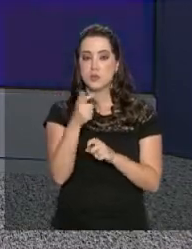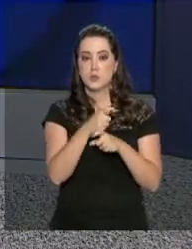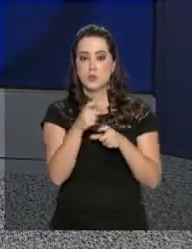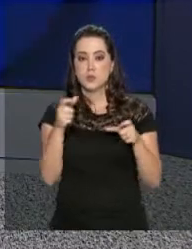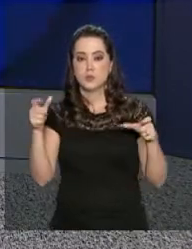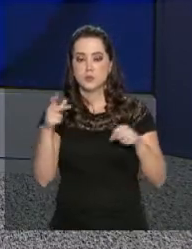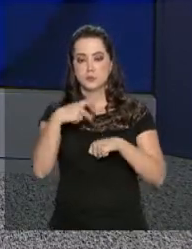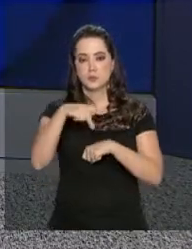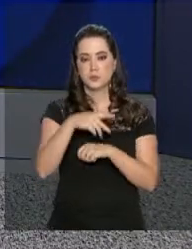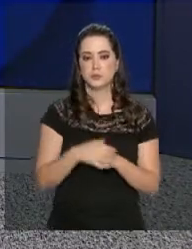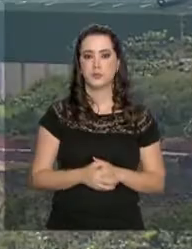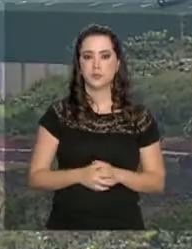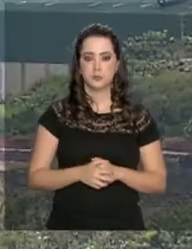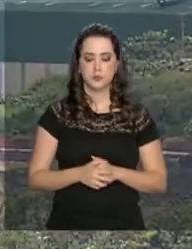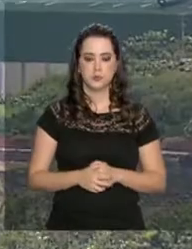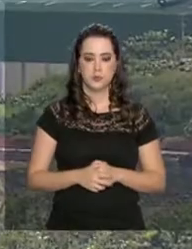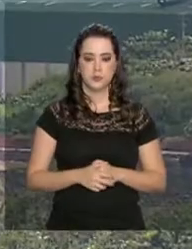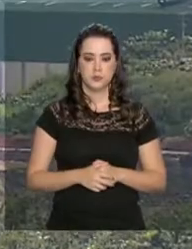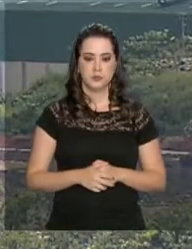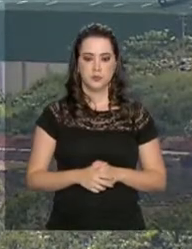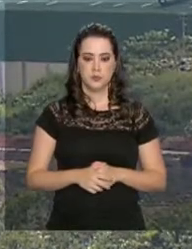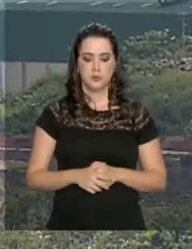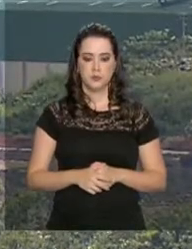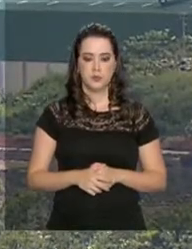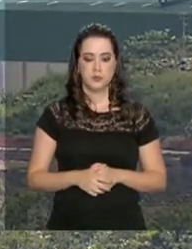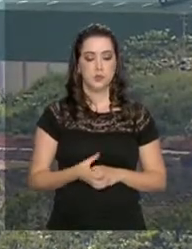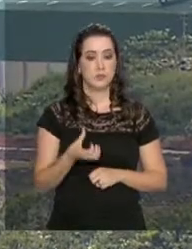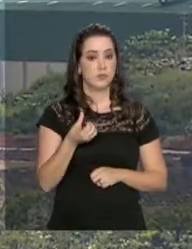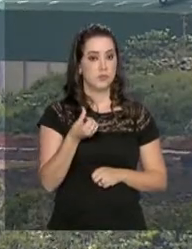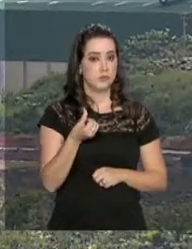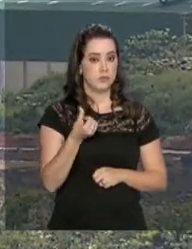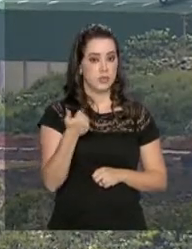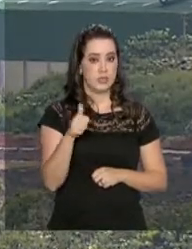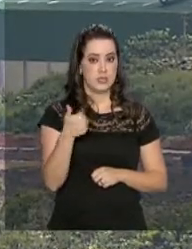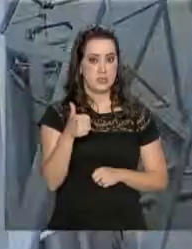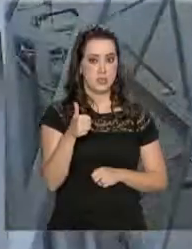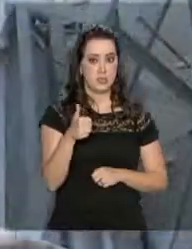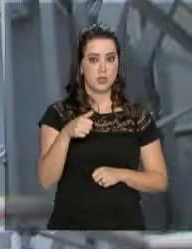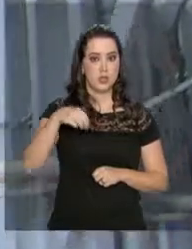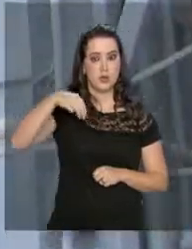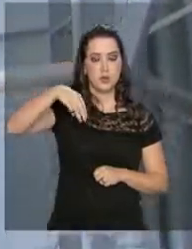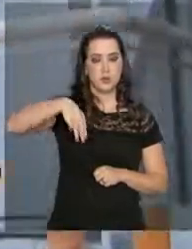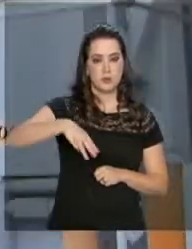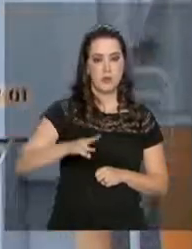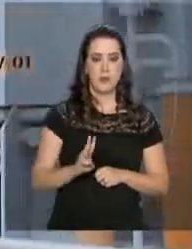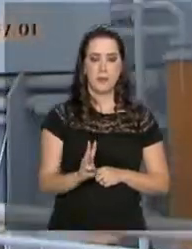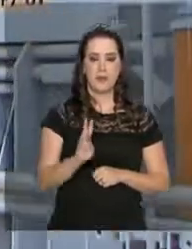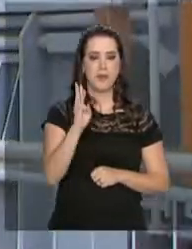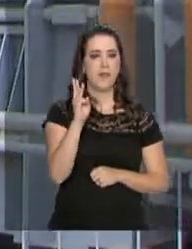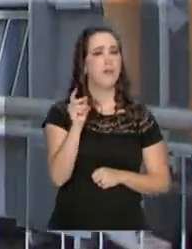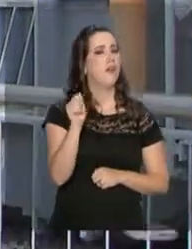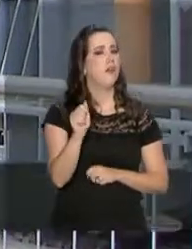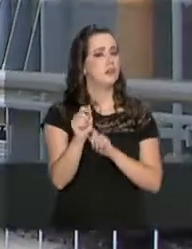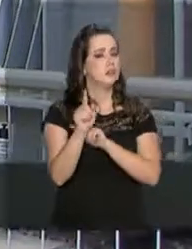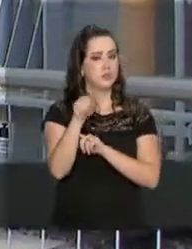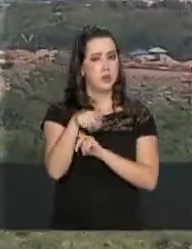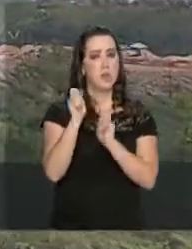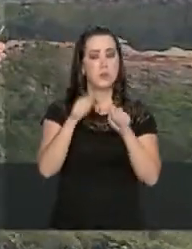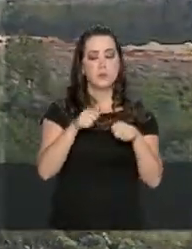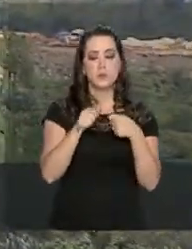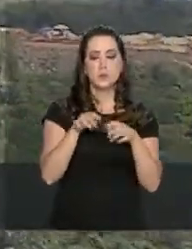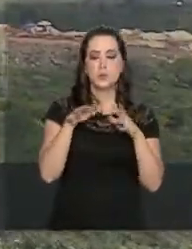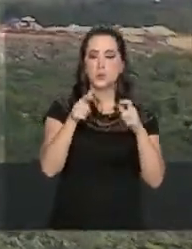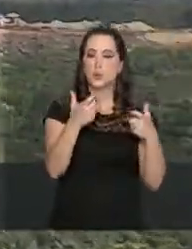do país 611 megawatts o suficiente para suprir a energia elétrica de